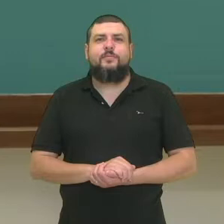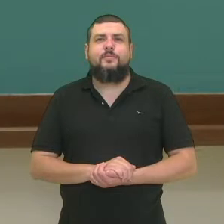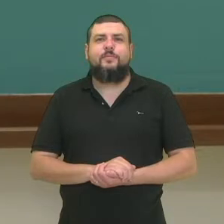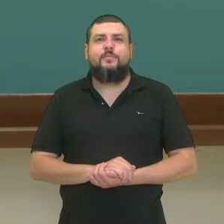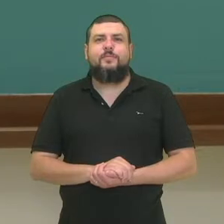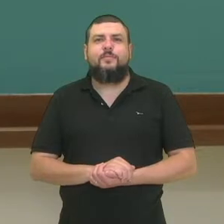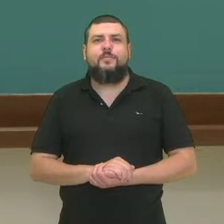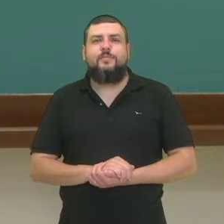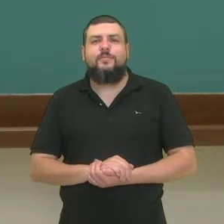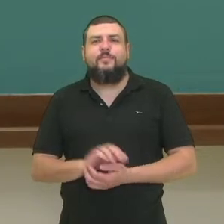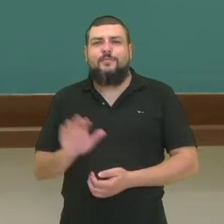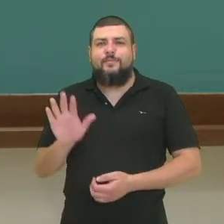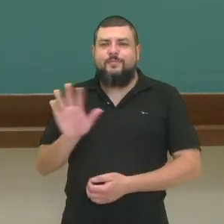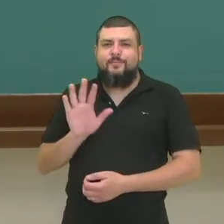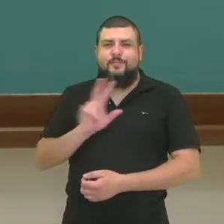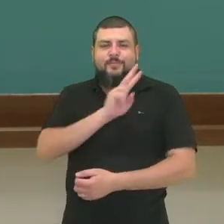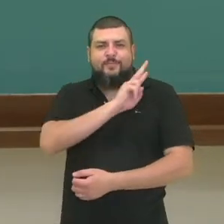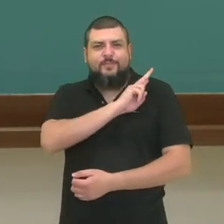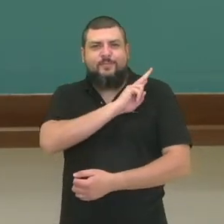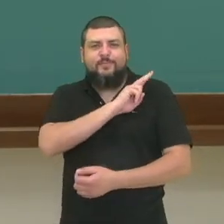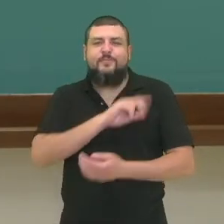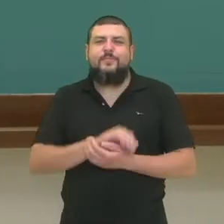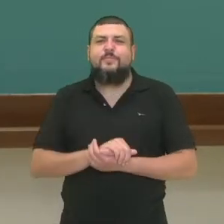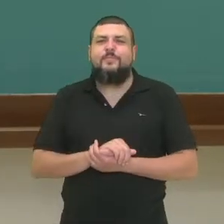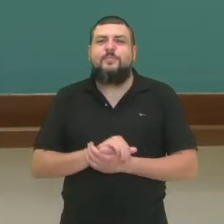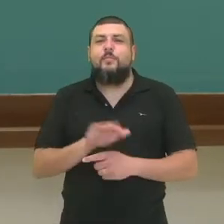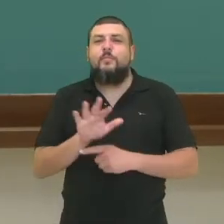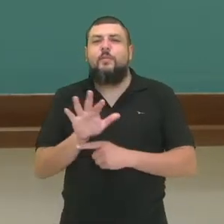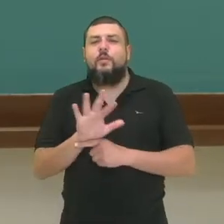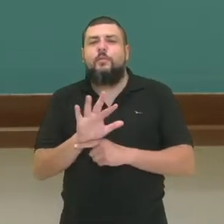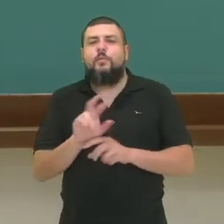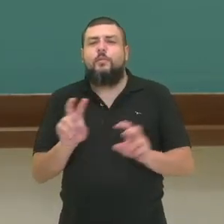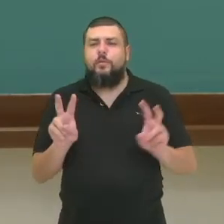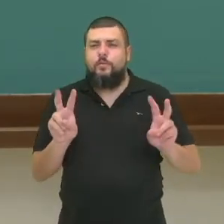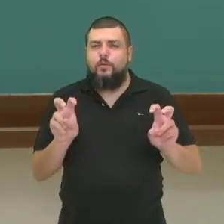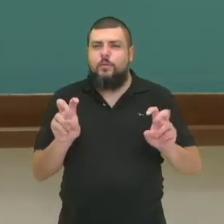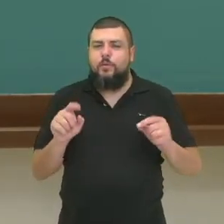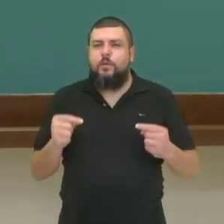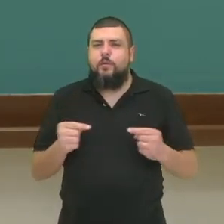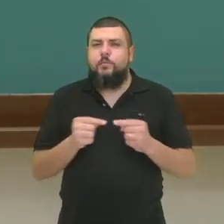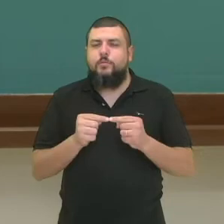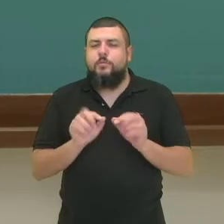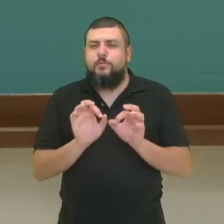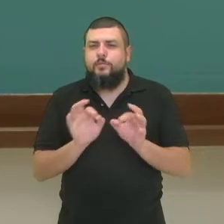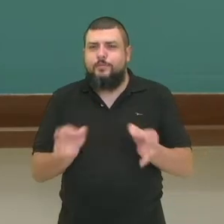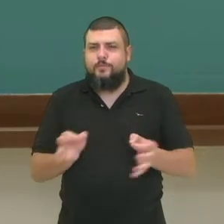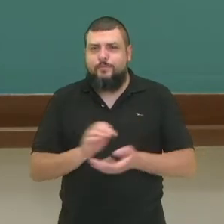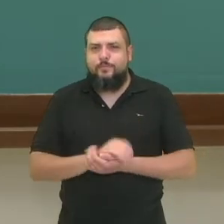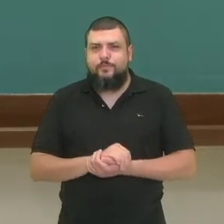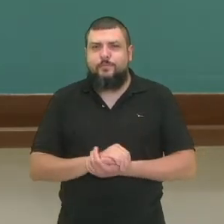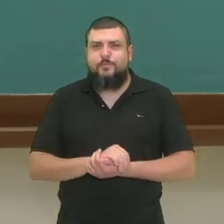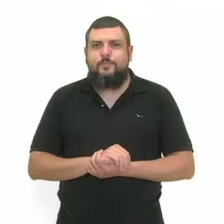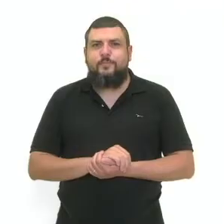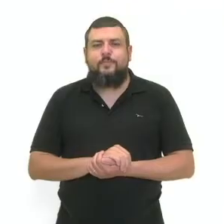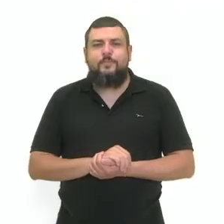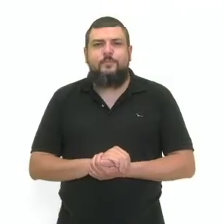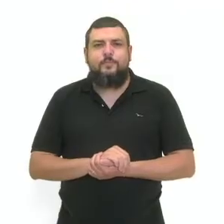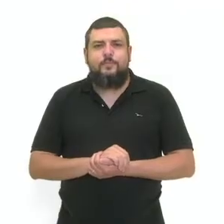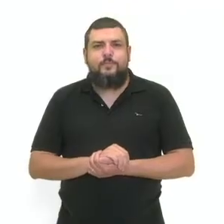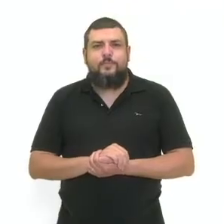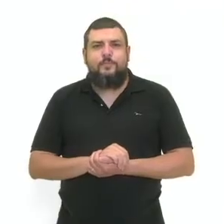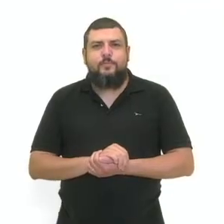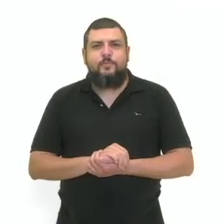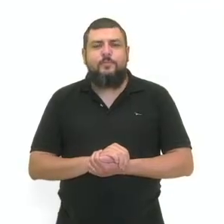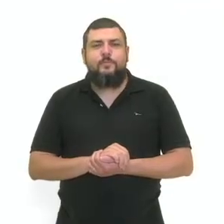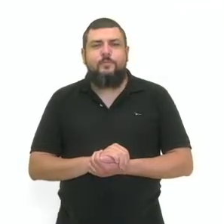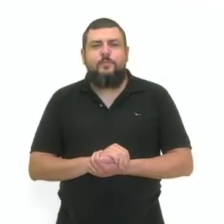Olá estudantes da 2ª série nesse vídeo vamos falar sobre combinação sim Acompanha comigo você já